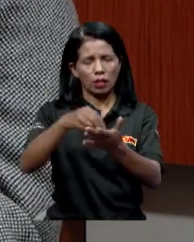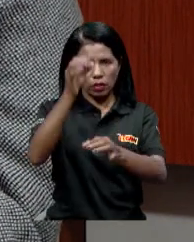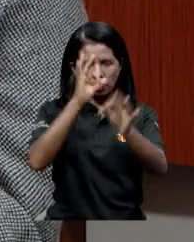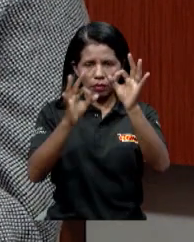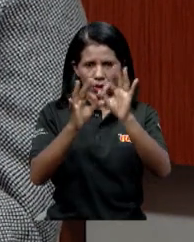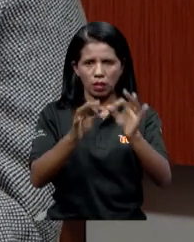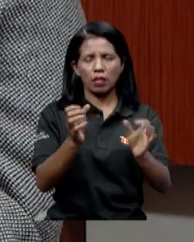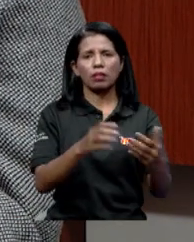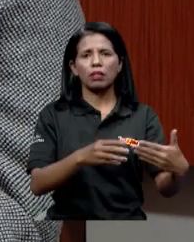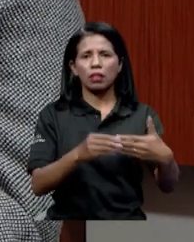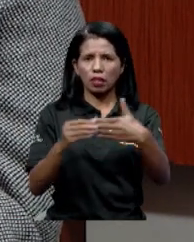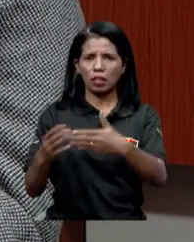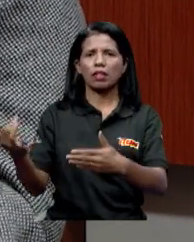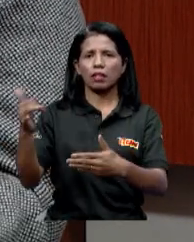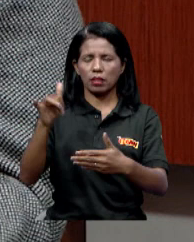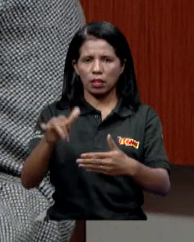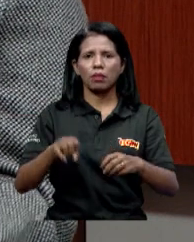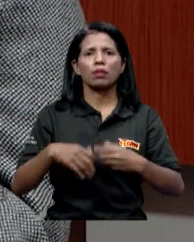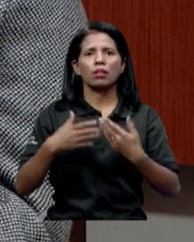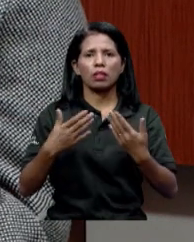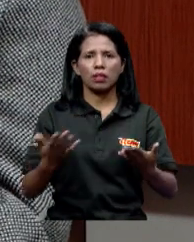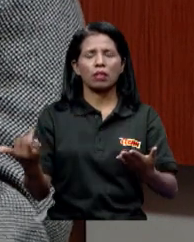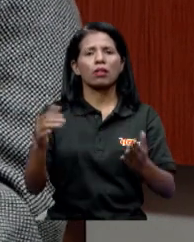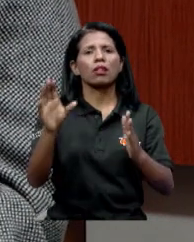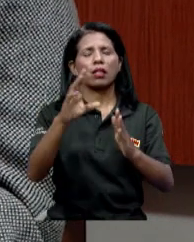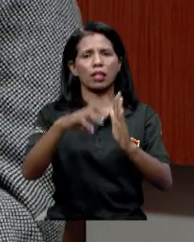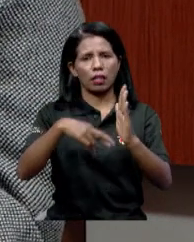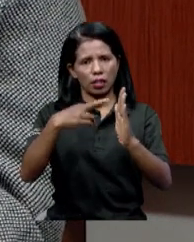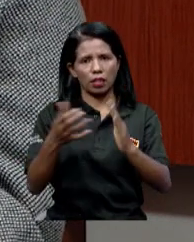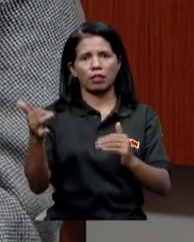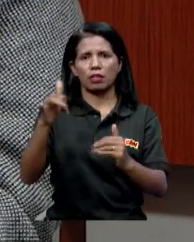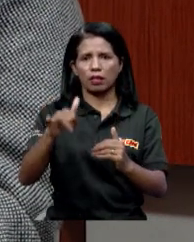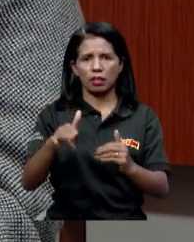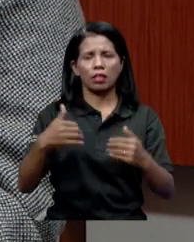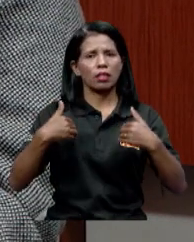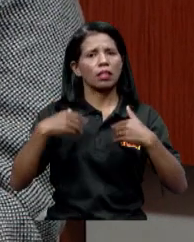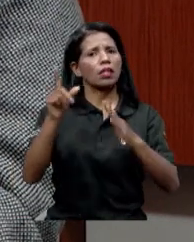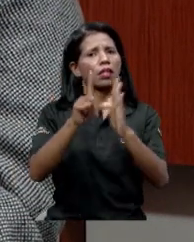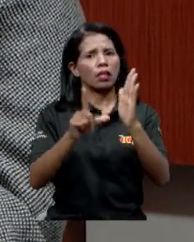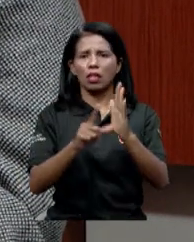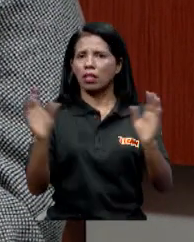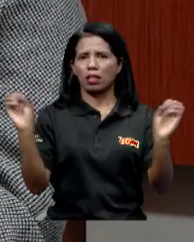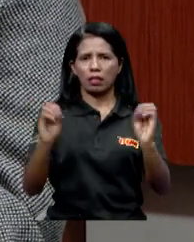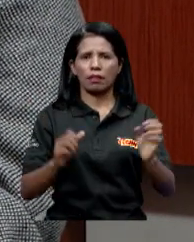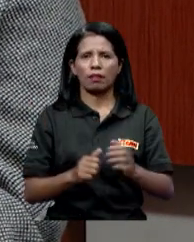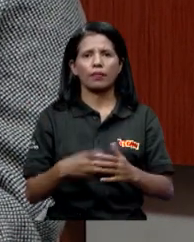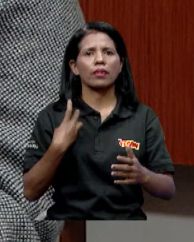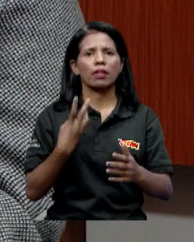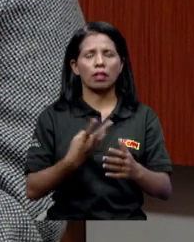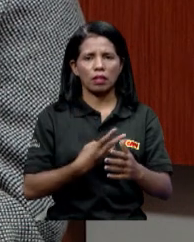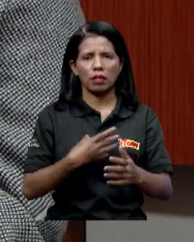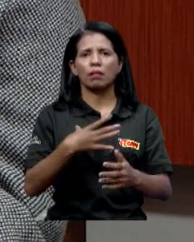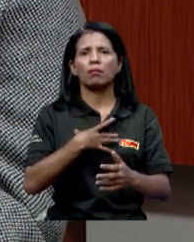organize hele sira. Poin sama ko kriteria ne. Kriteria serna iha leila iha. A ita maka